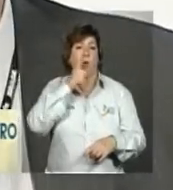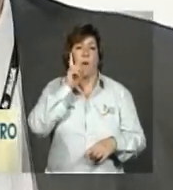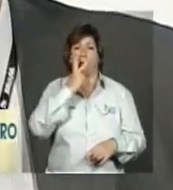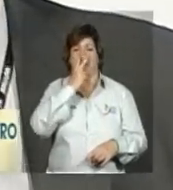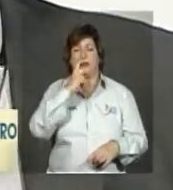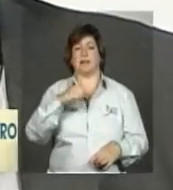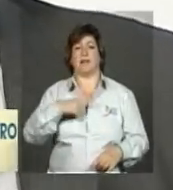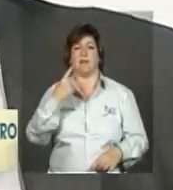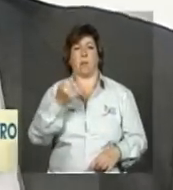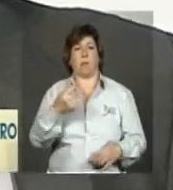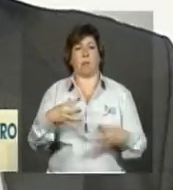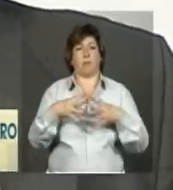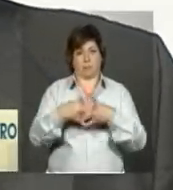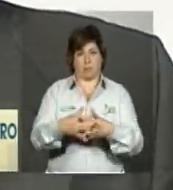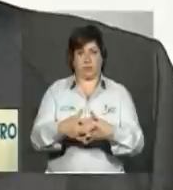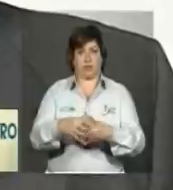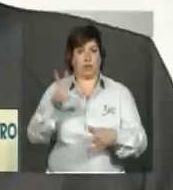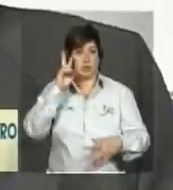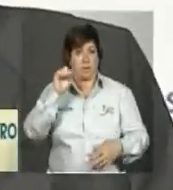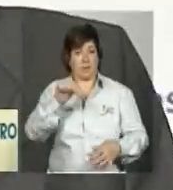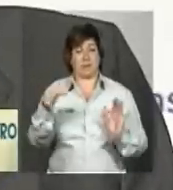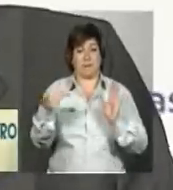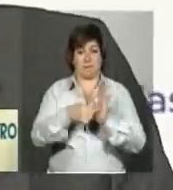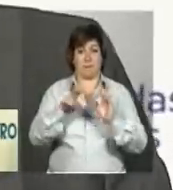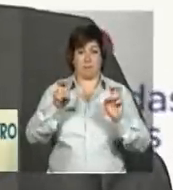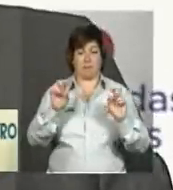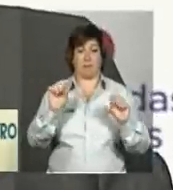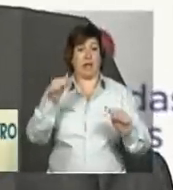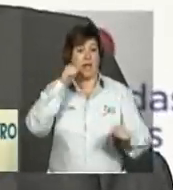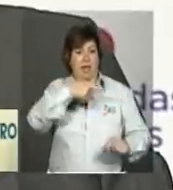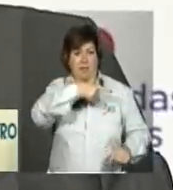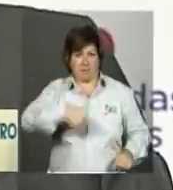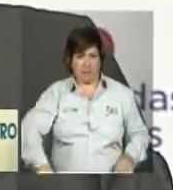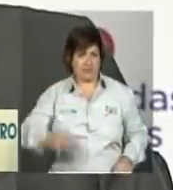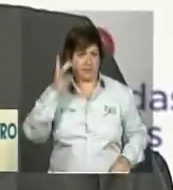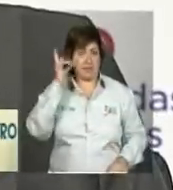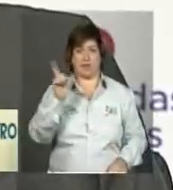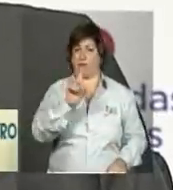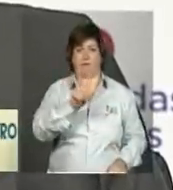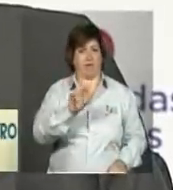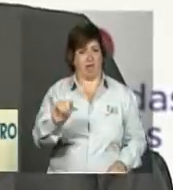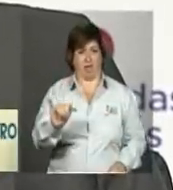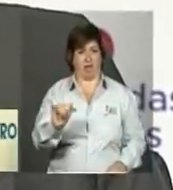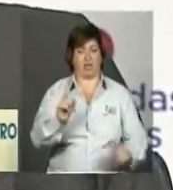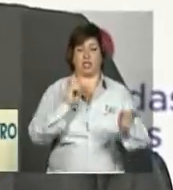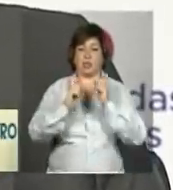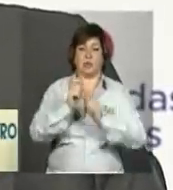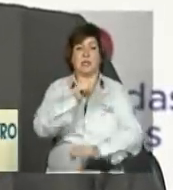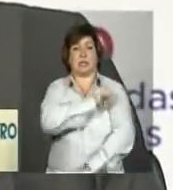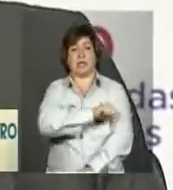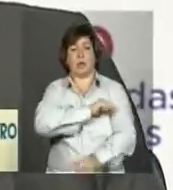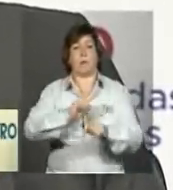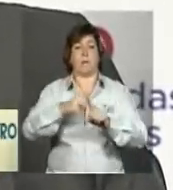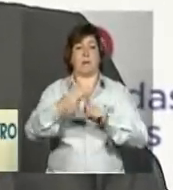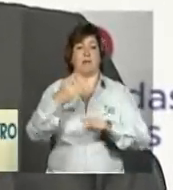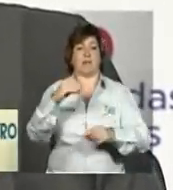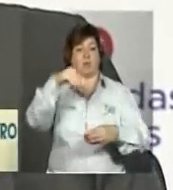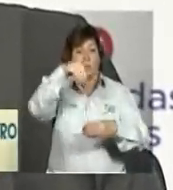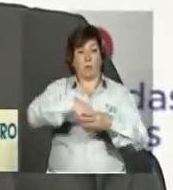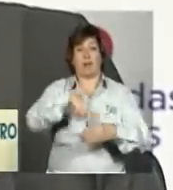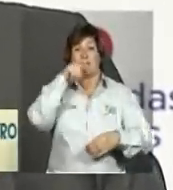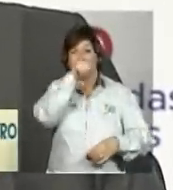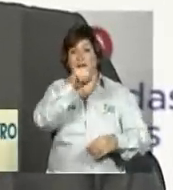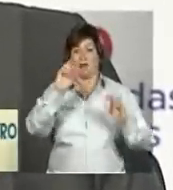mal-entendido sobre esse ponto. A presidenta não vai discutir Rio+20 em Los